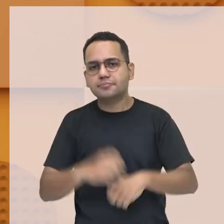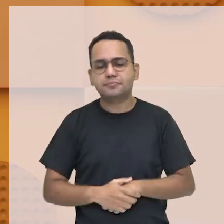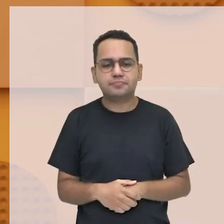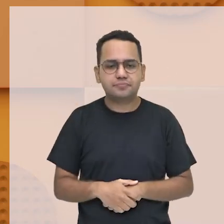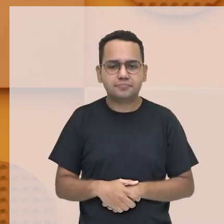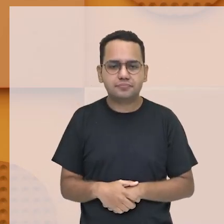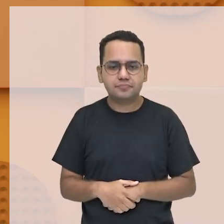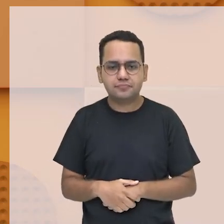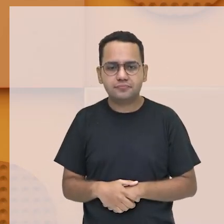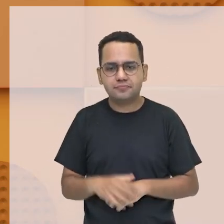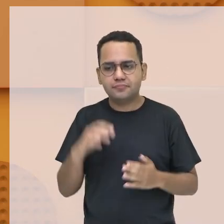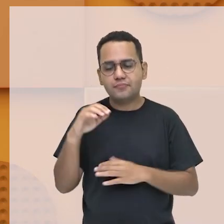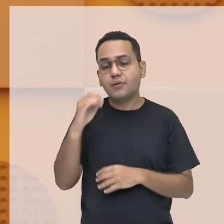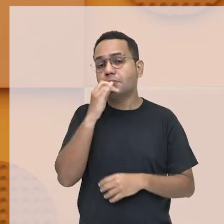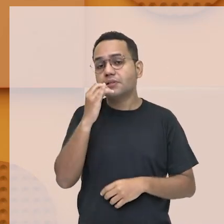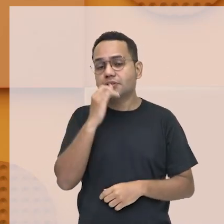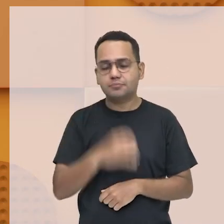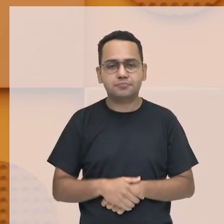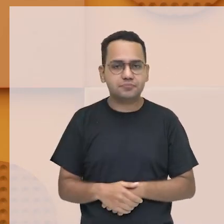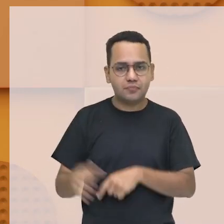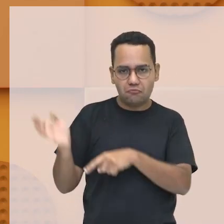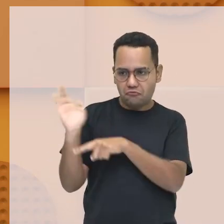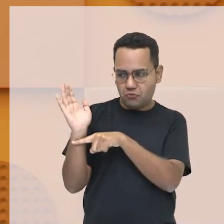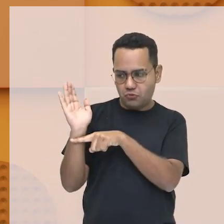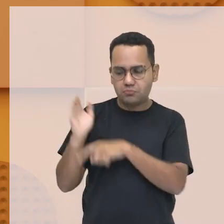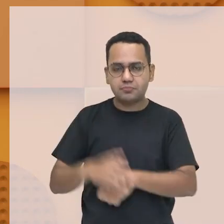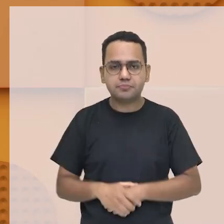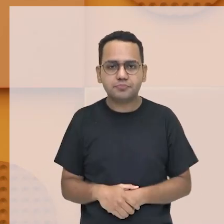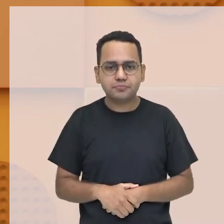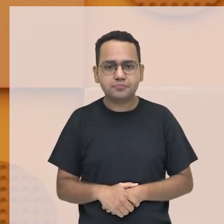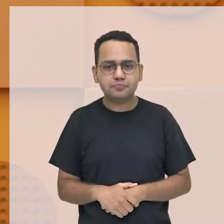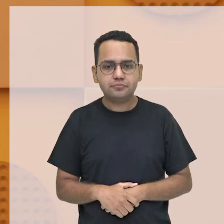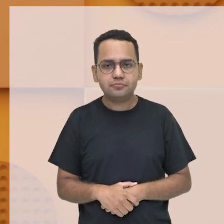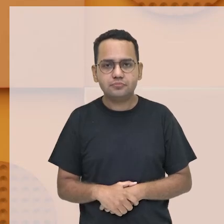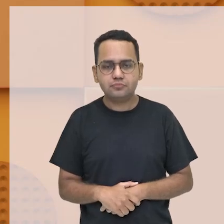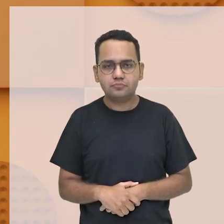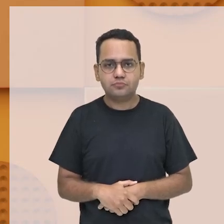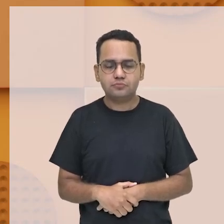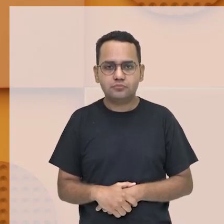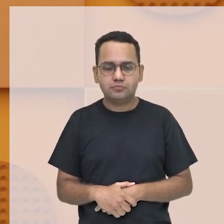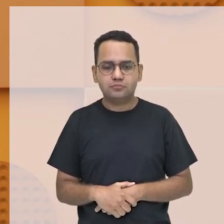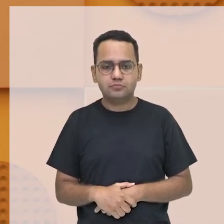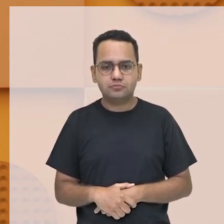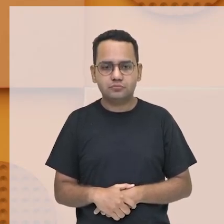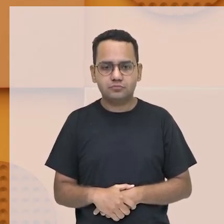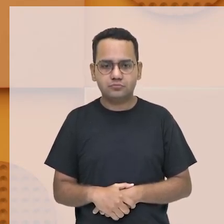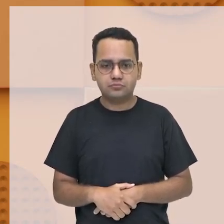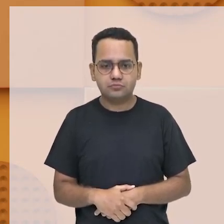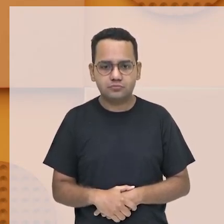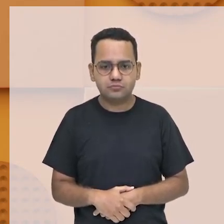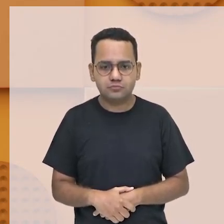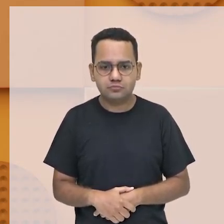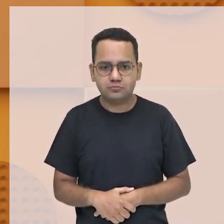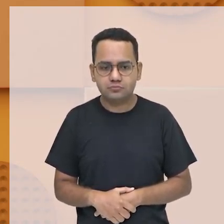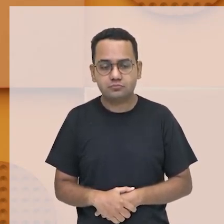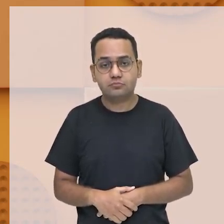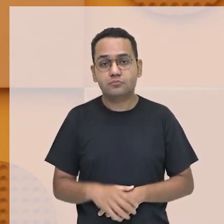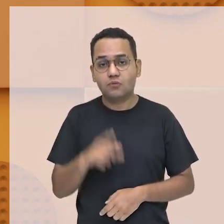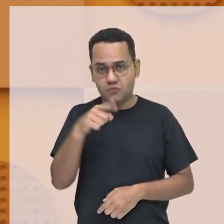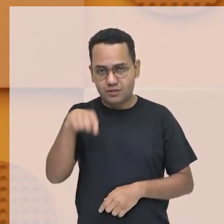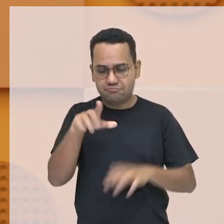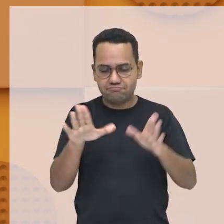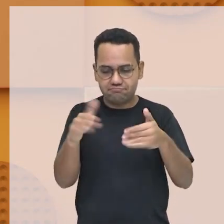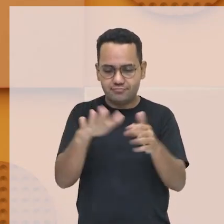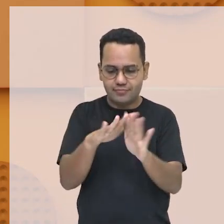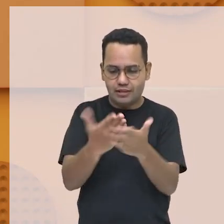filmes. É só você observar que de vez em quando você chega aí na escola e está todo mundo falando de um determinado filme